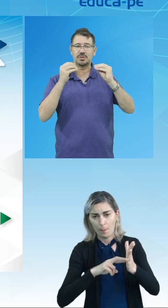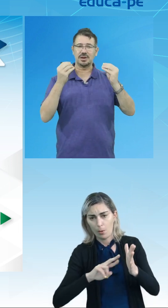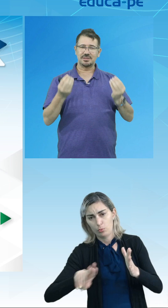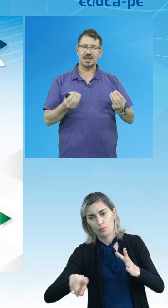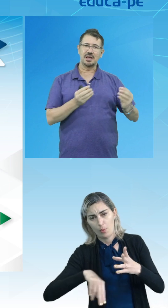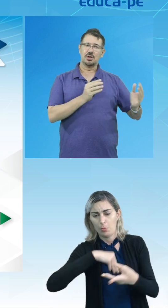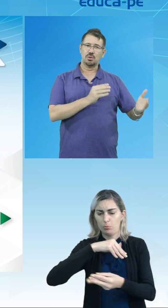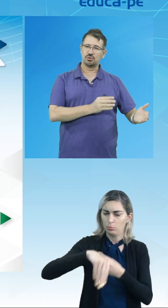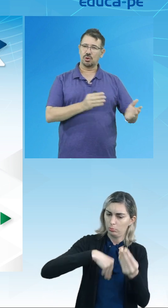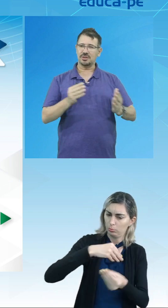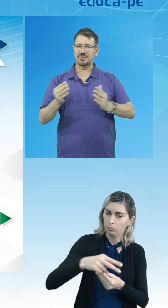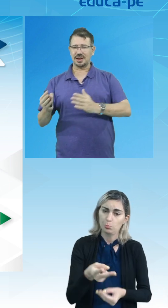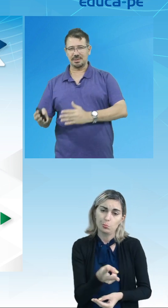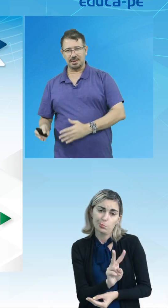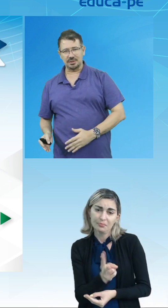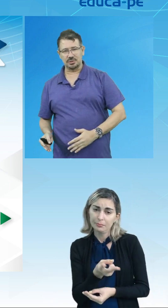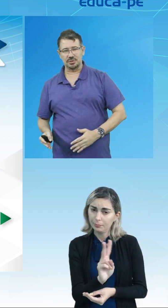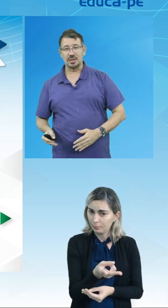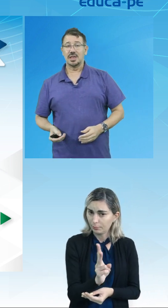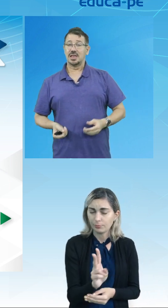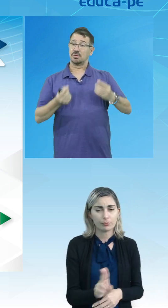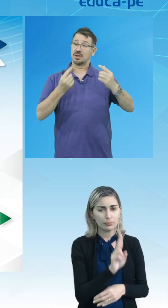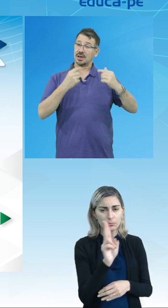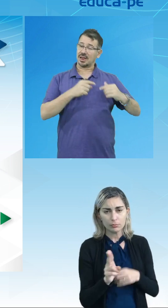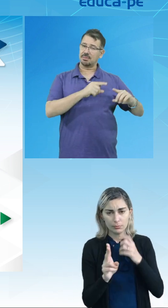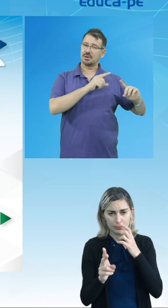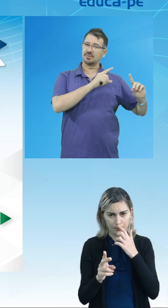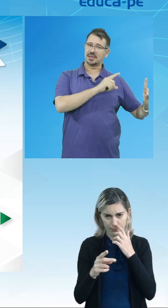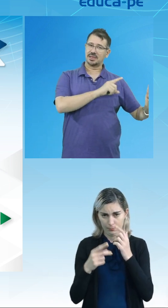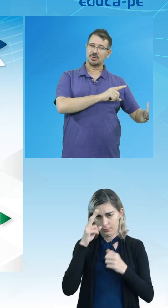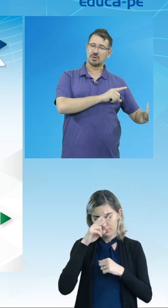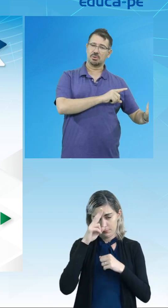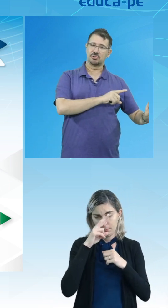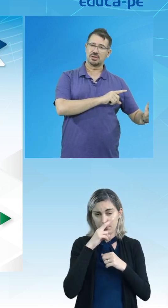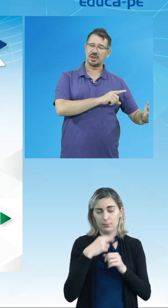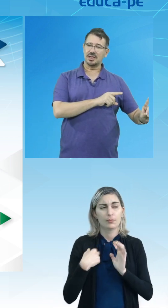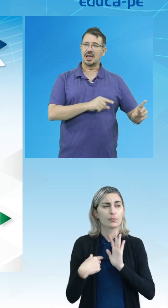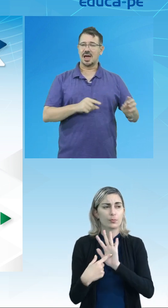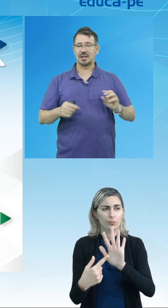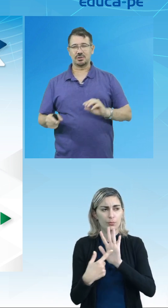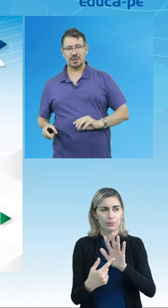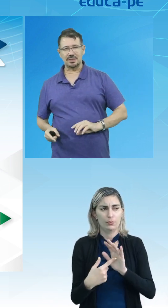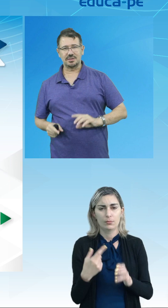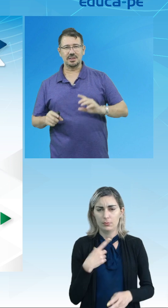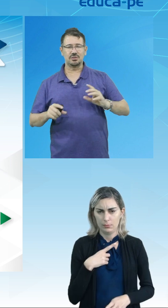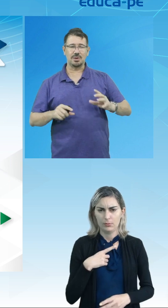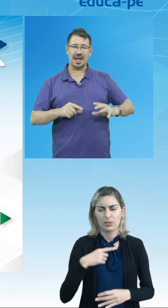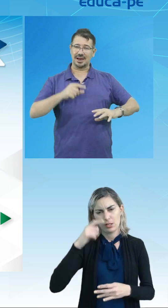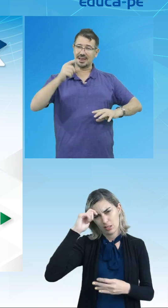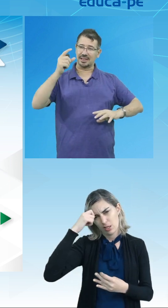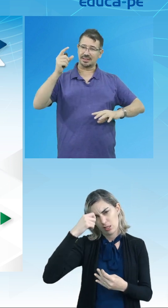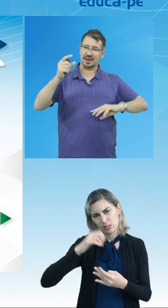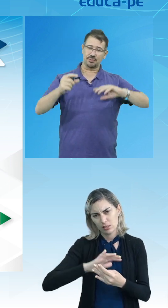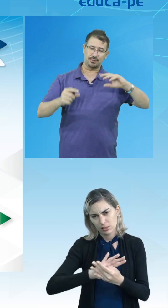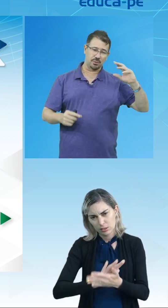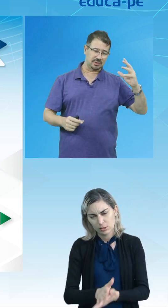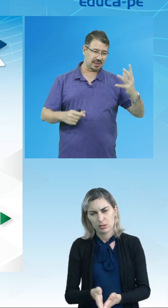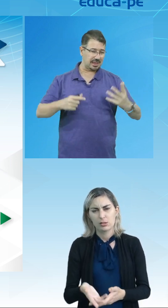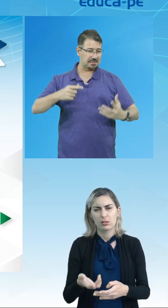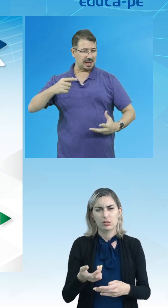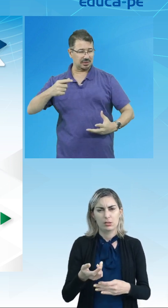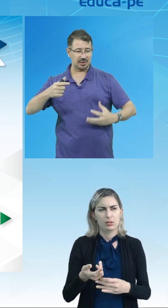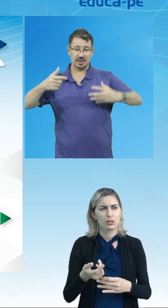vai utilizar os dois elementos. Então, lembram daquilo que eu mostrei? A questão do racismo, a letra,